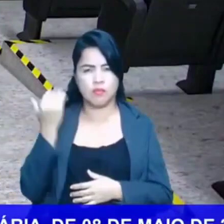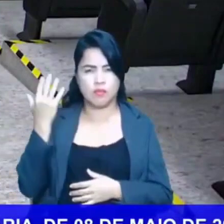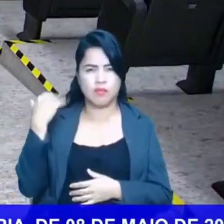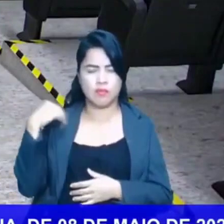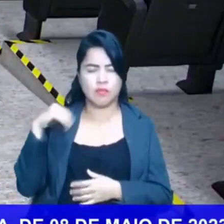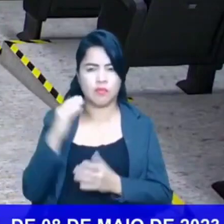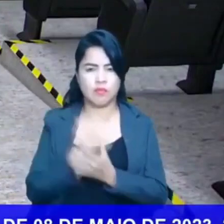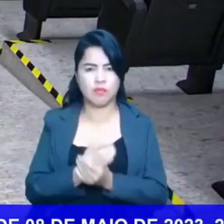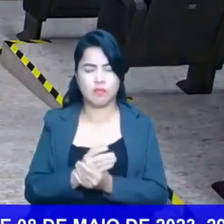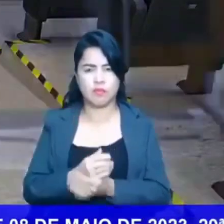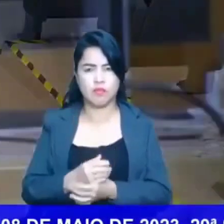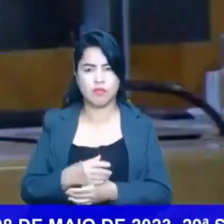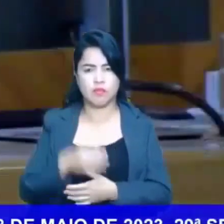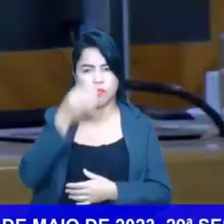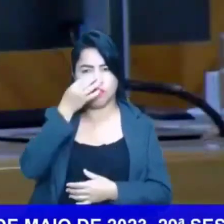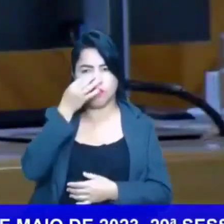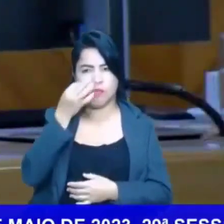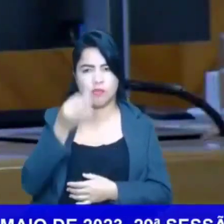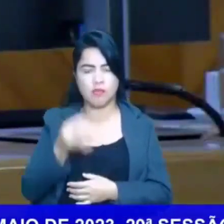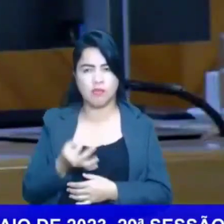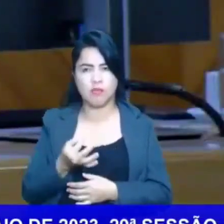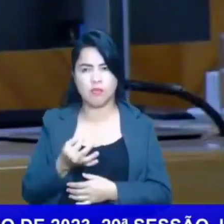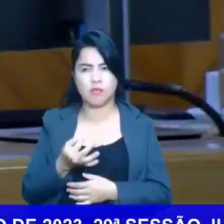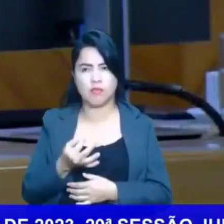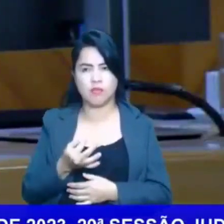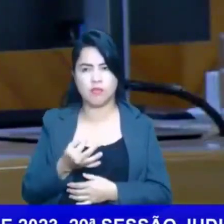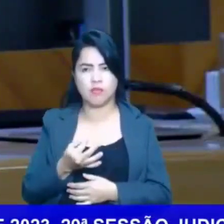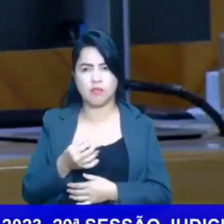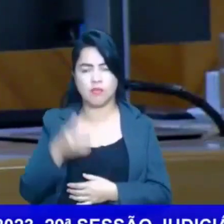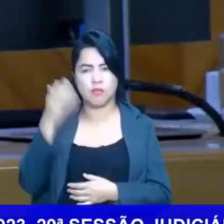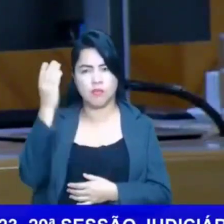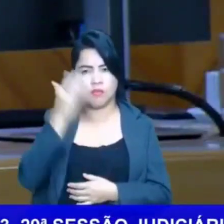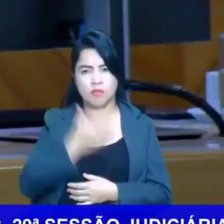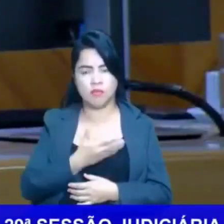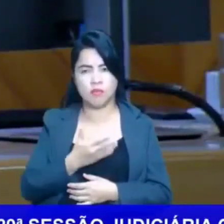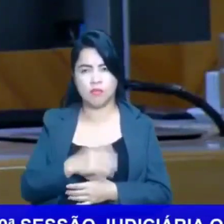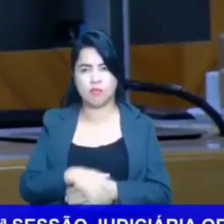que eu não olhei essa imagem prova, porque